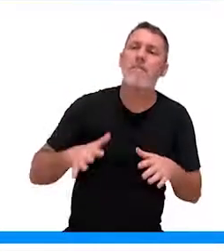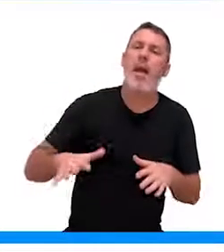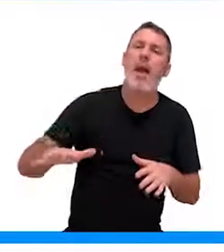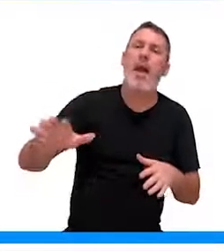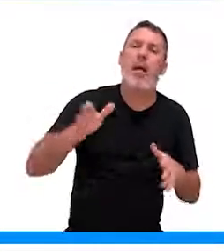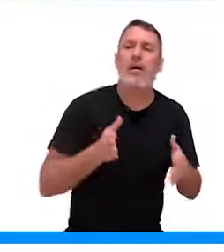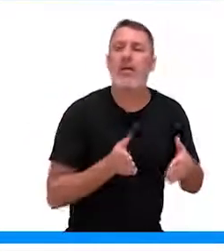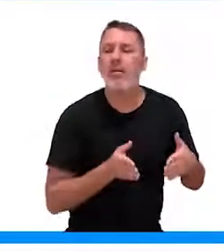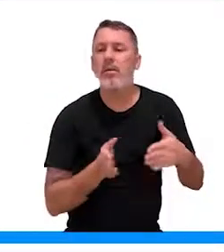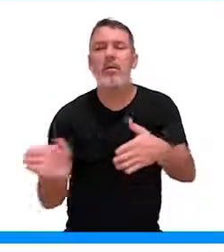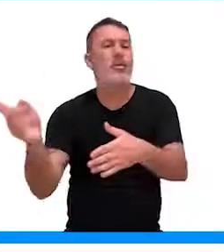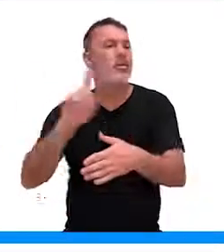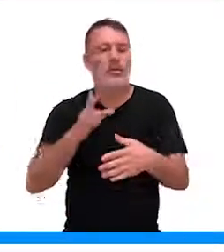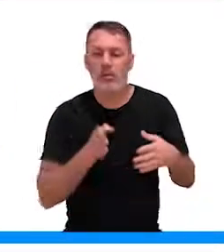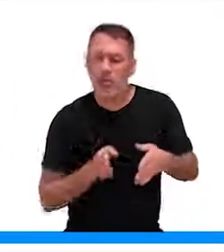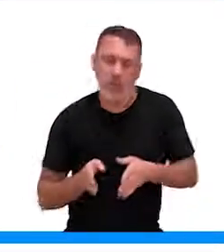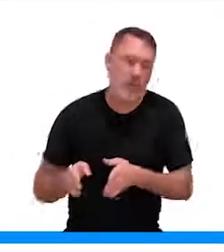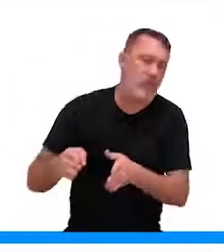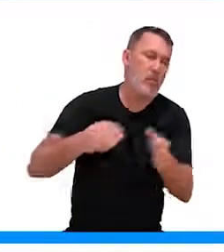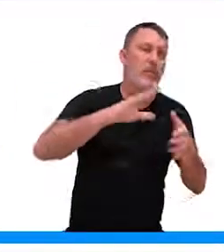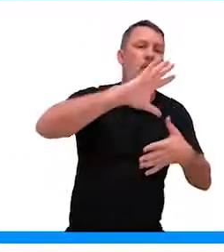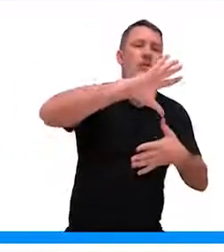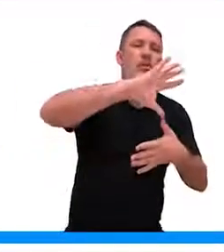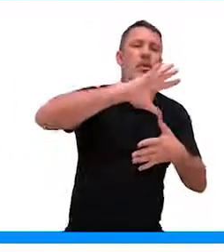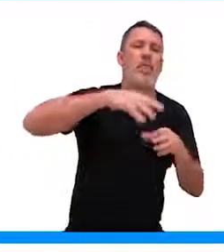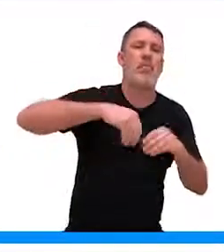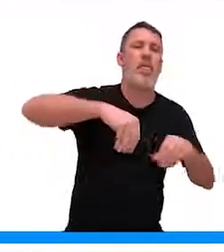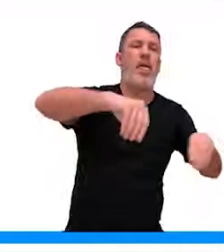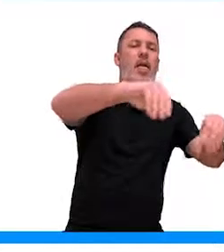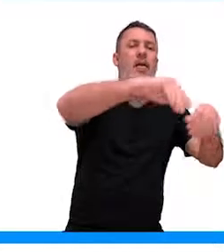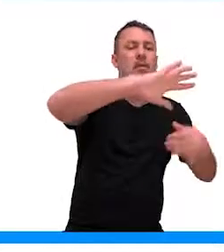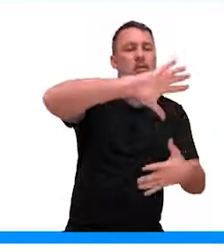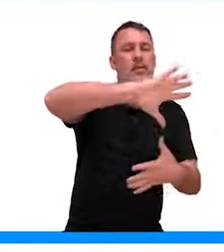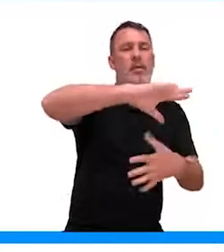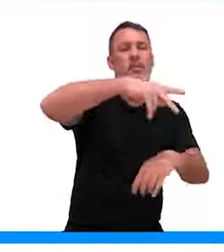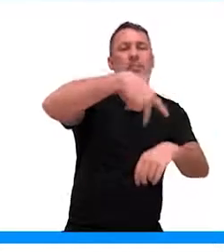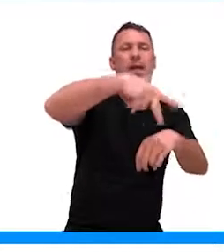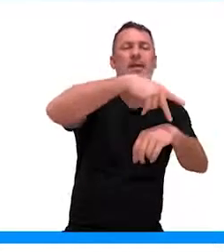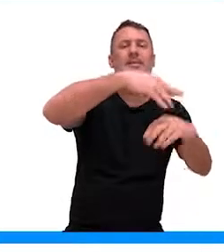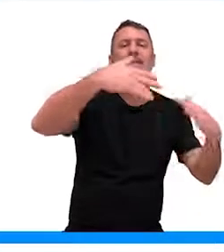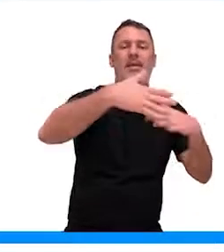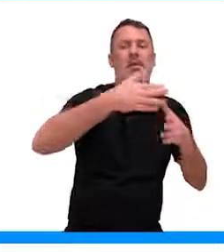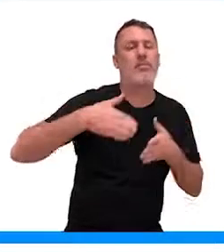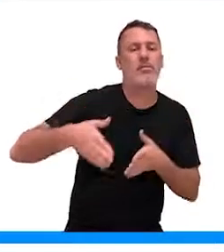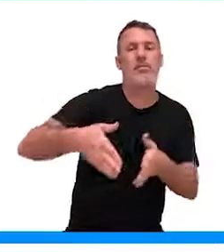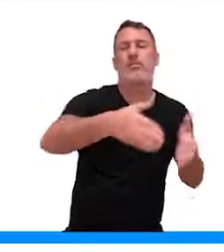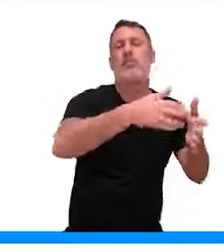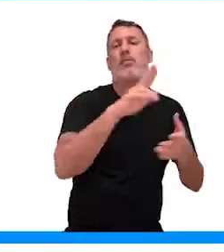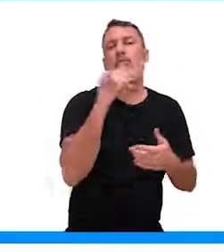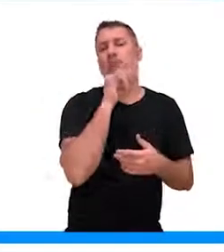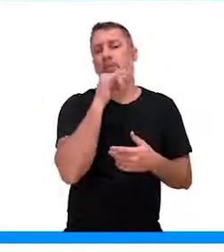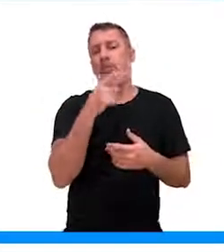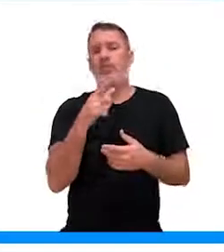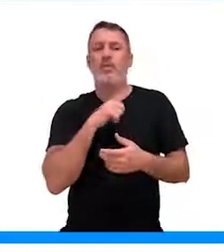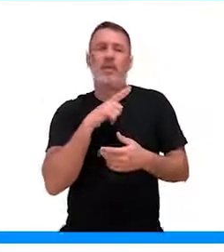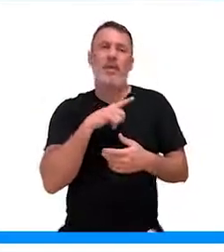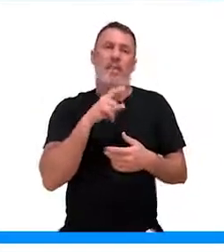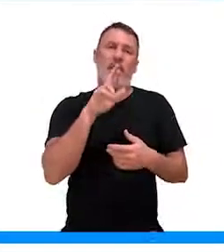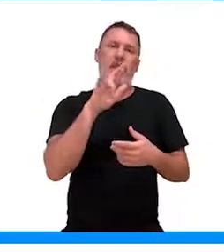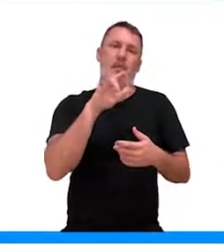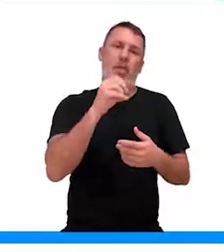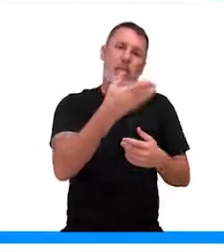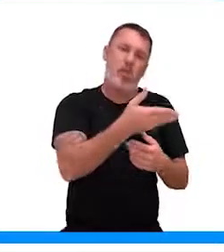oceano. Esse sistema de drenagem, ele é direcionado para dentro do continente. Então, você tem aqui, por exemplo, o desaguar em